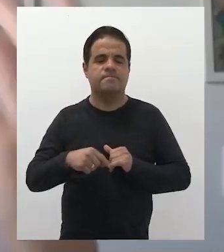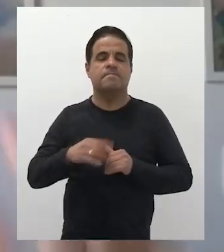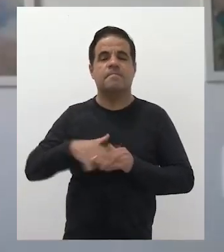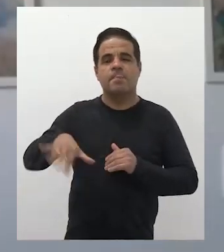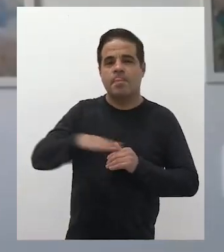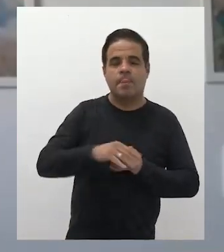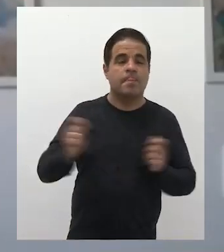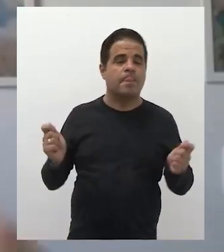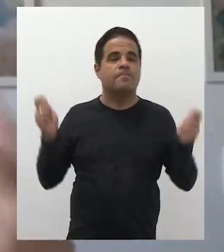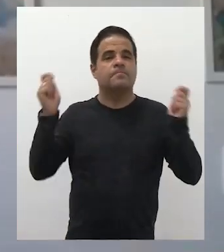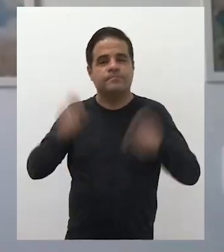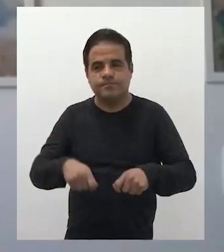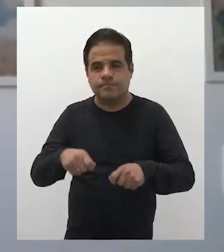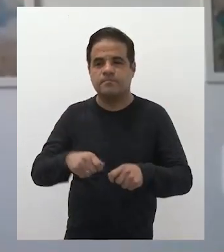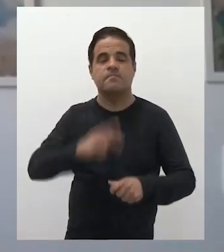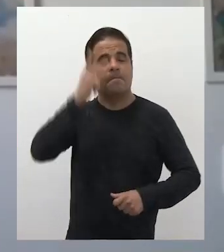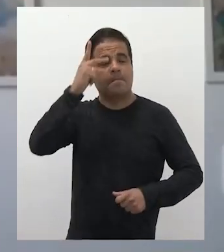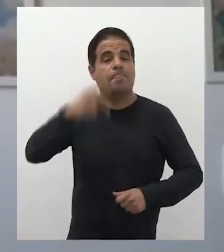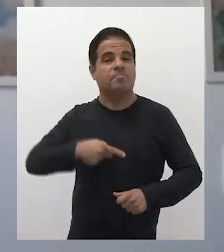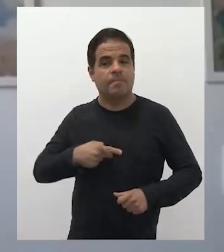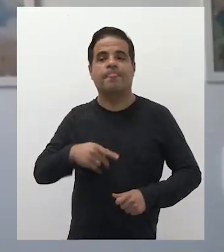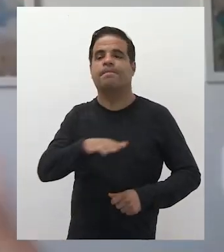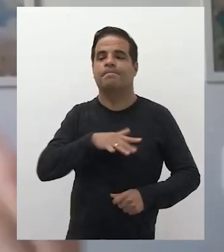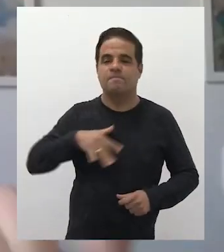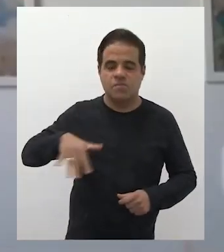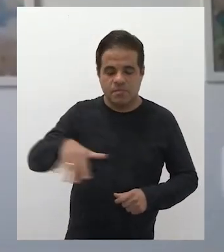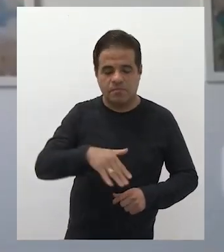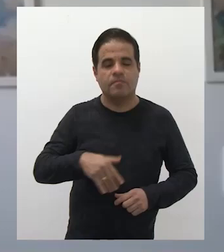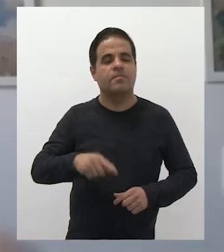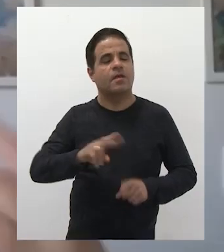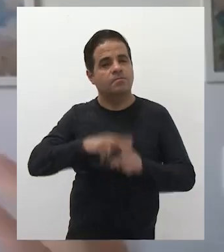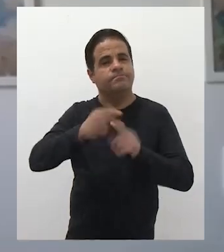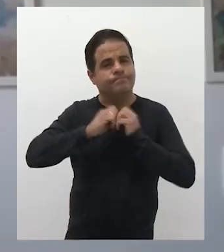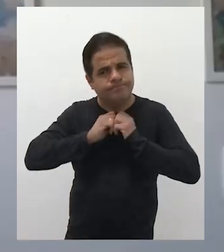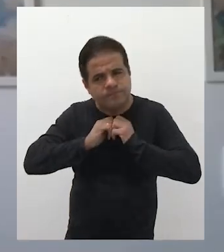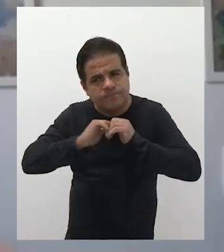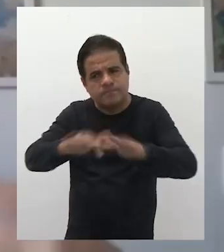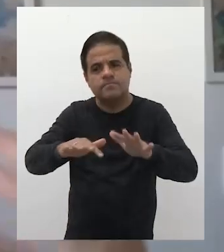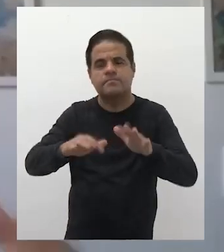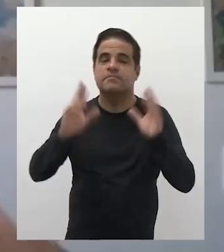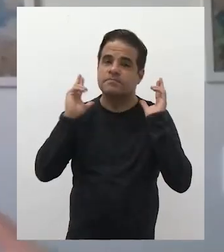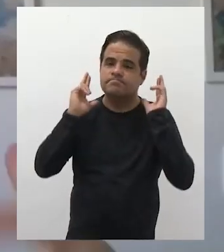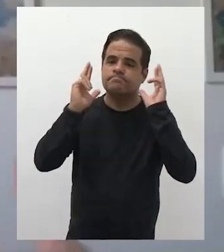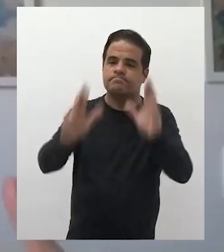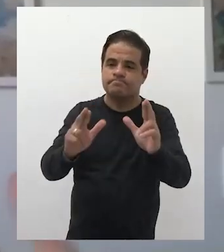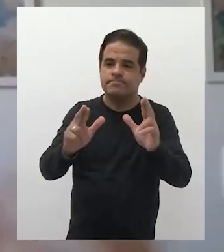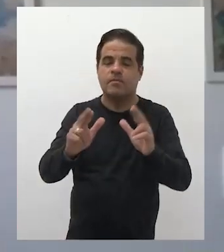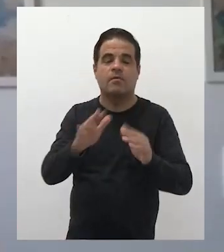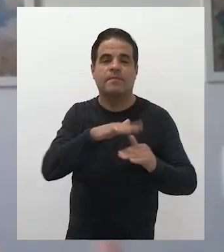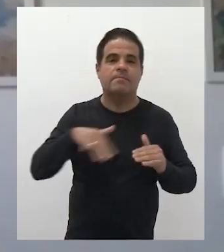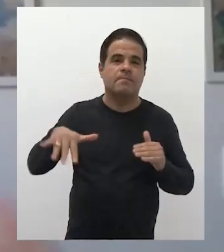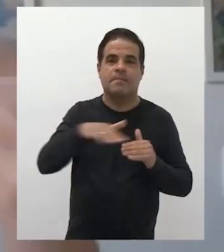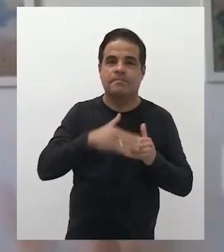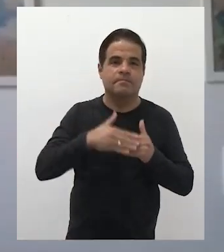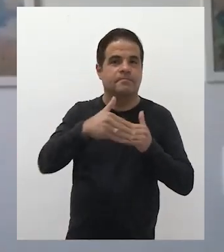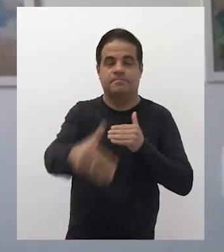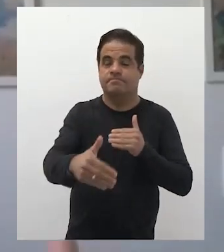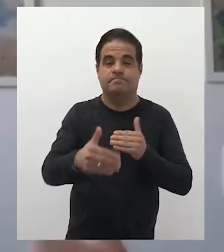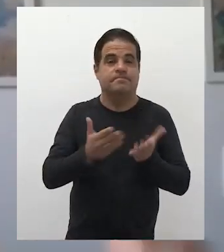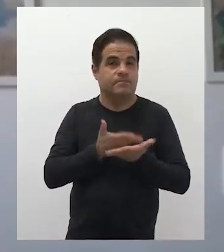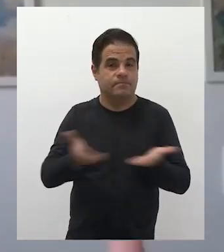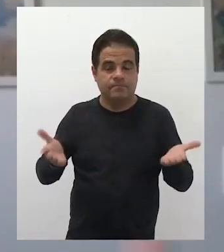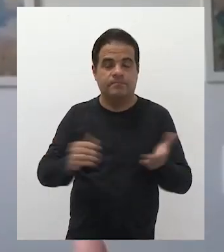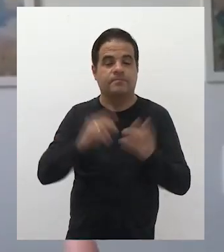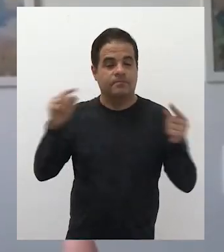nas nossas possibilidades individuais, que sejam, replicar e fazer cumprir essas metas dos